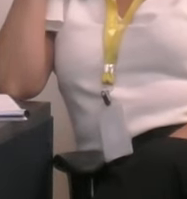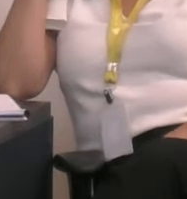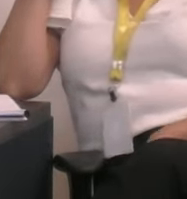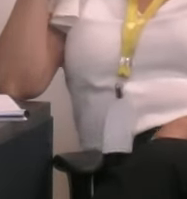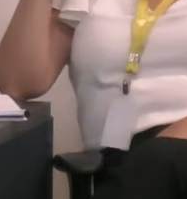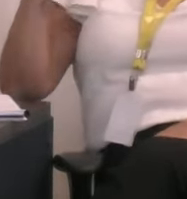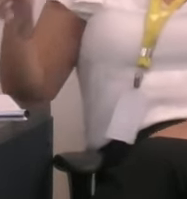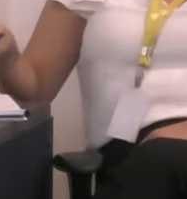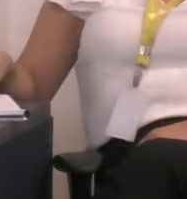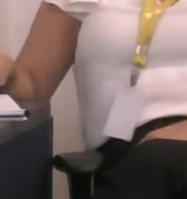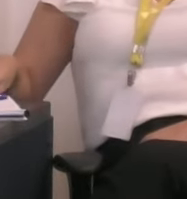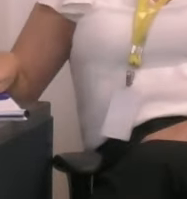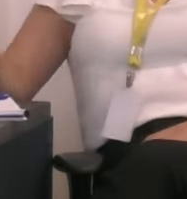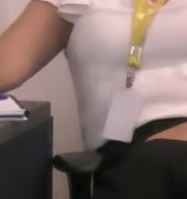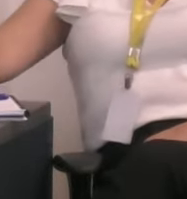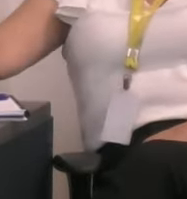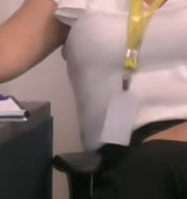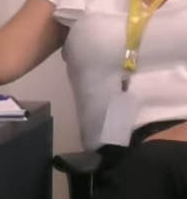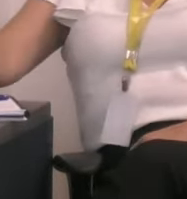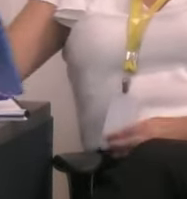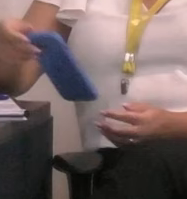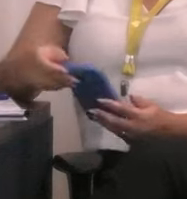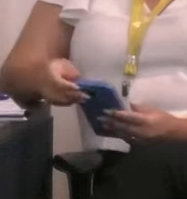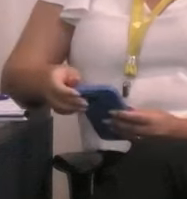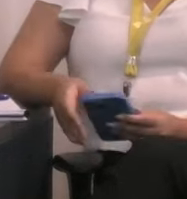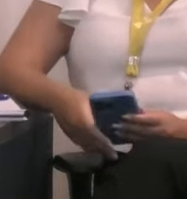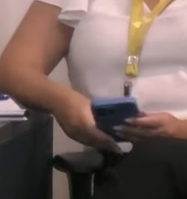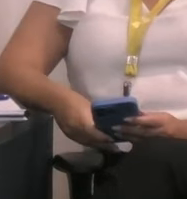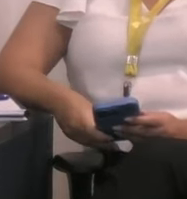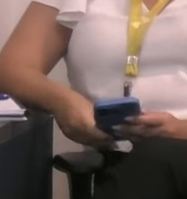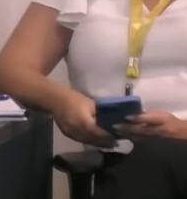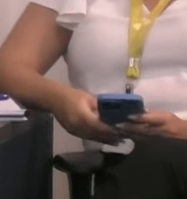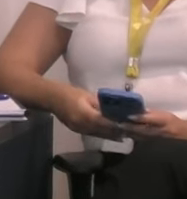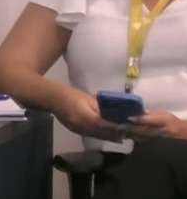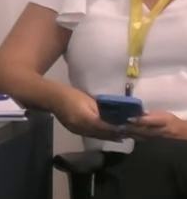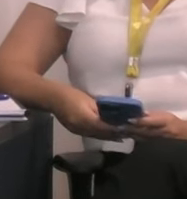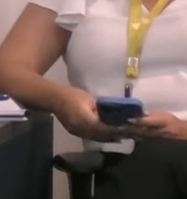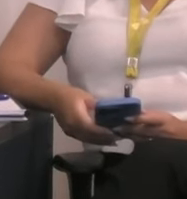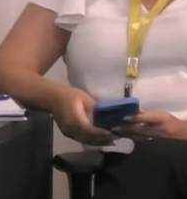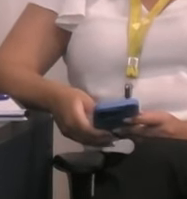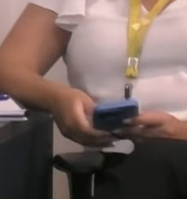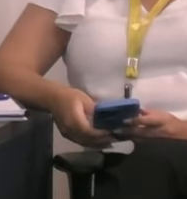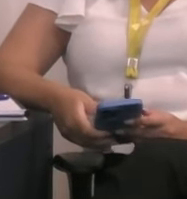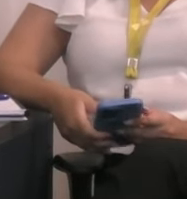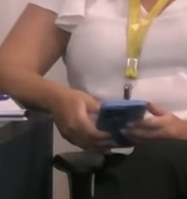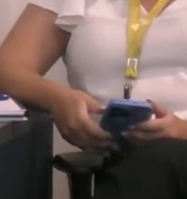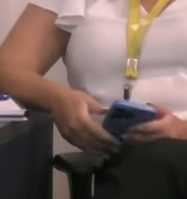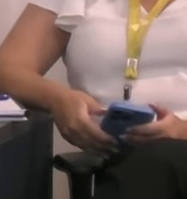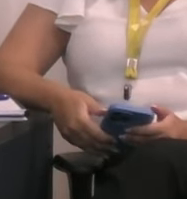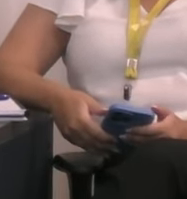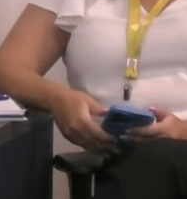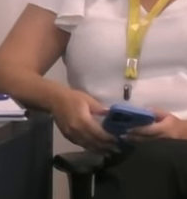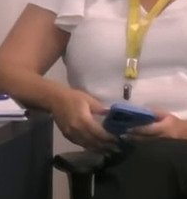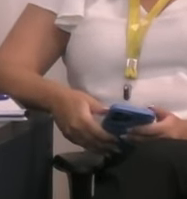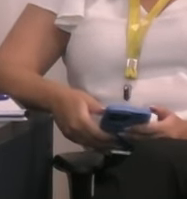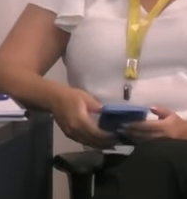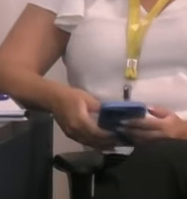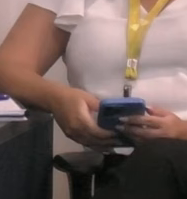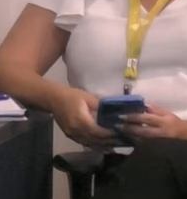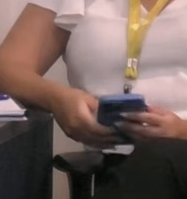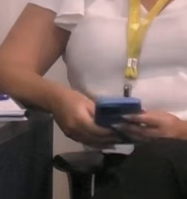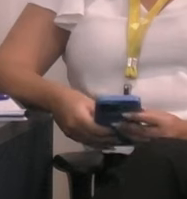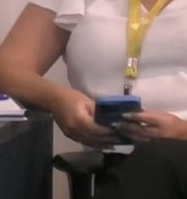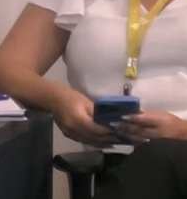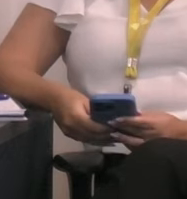mês, que fazem empréstimo bancário e que, chega no final do mês, eles têm que viver com R$ 600. E muitos deles têm que